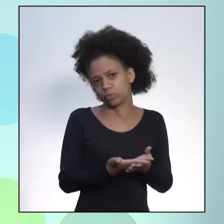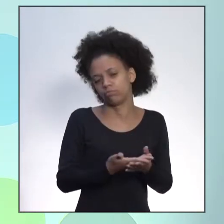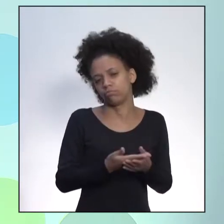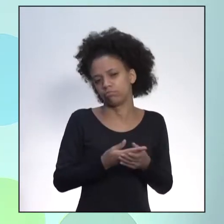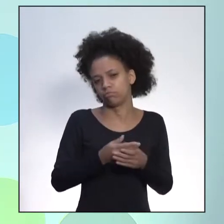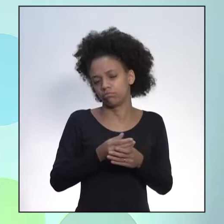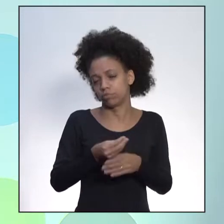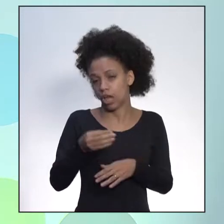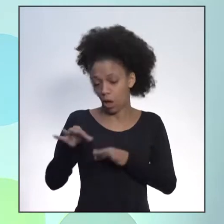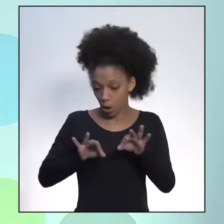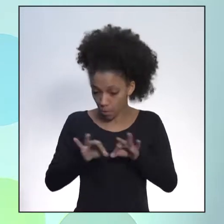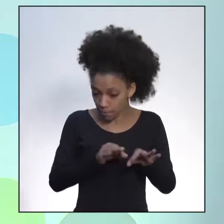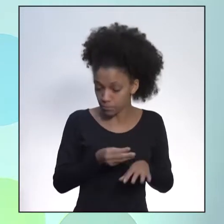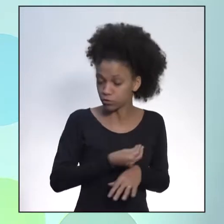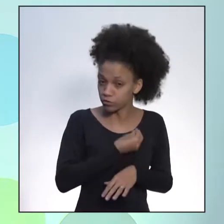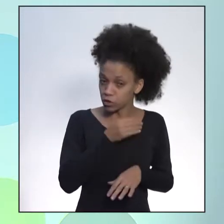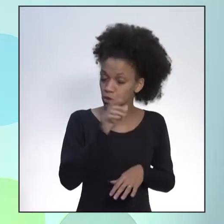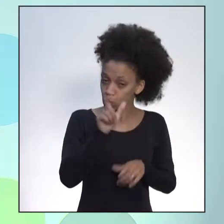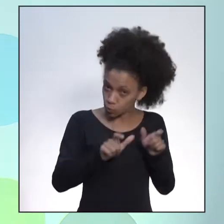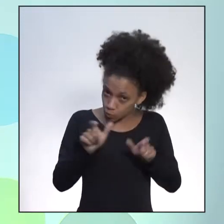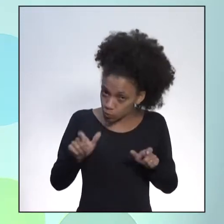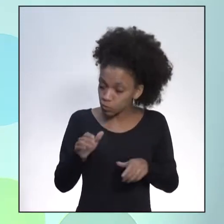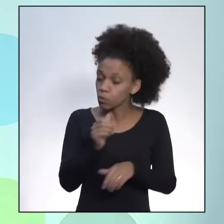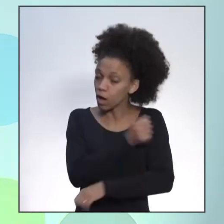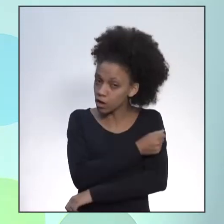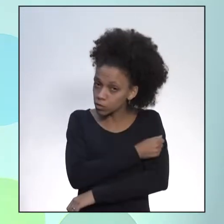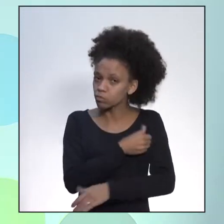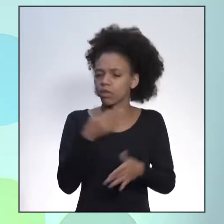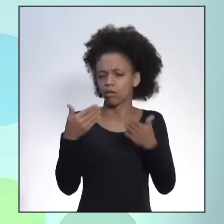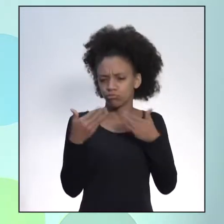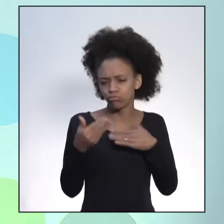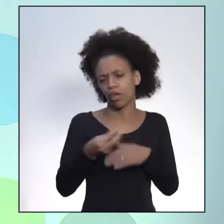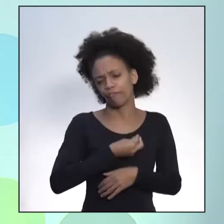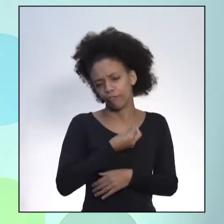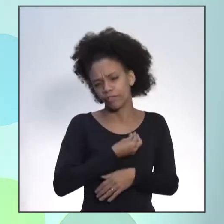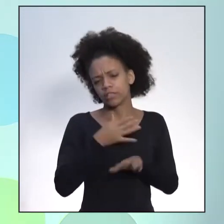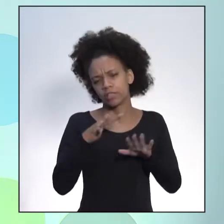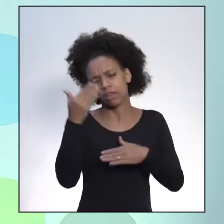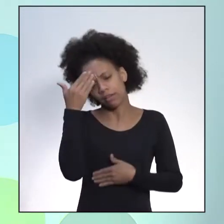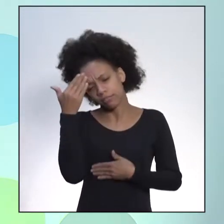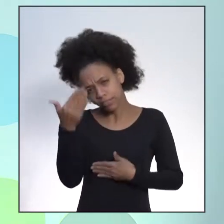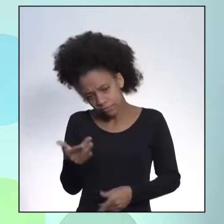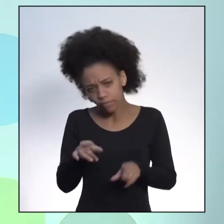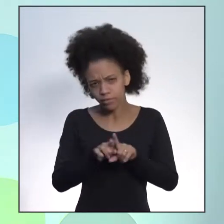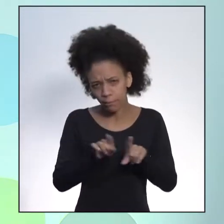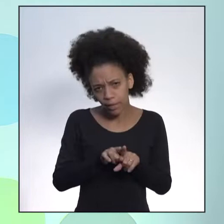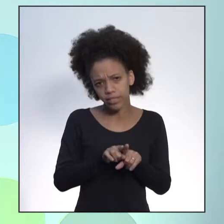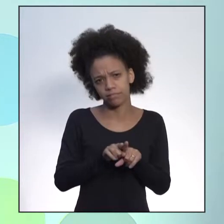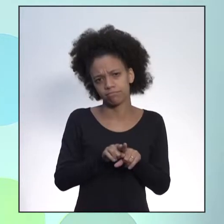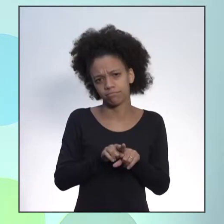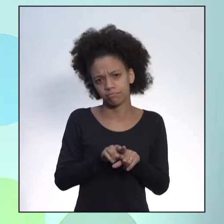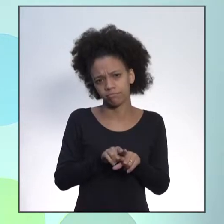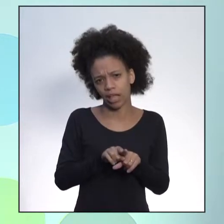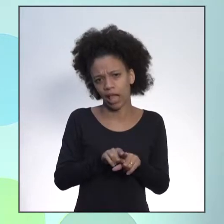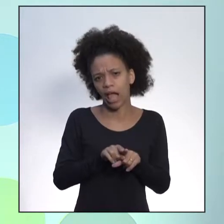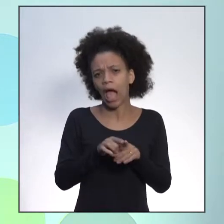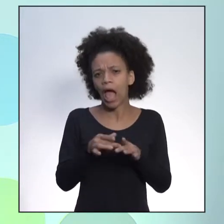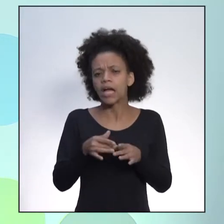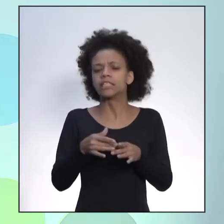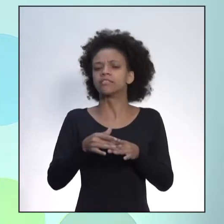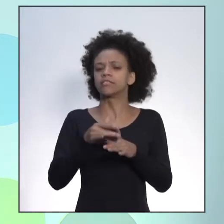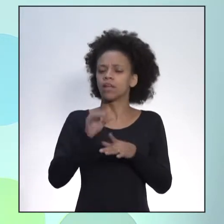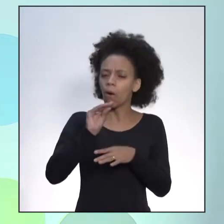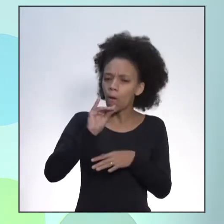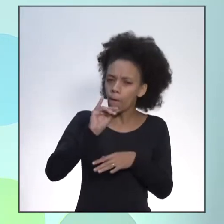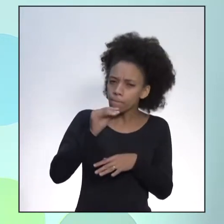aluno, a pedagogia da presença, o diálogo, e agradecer a participação dessa oportunidade